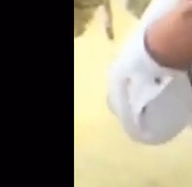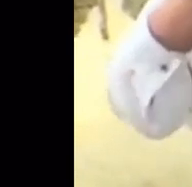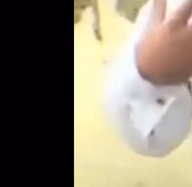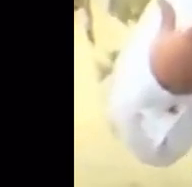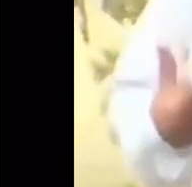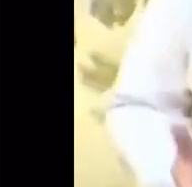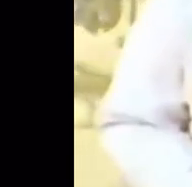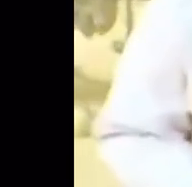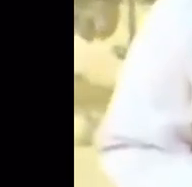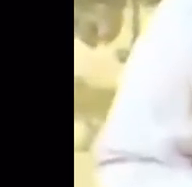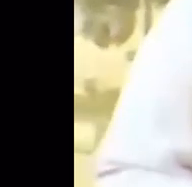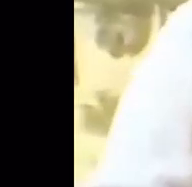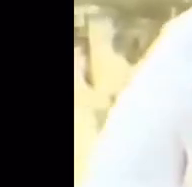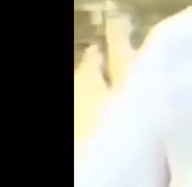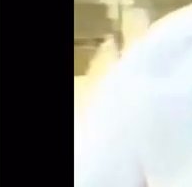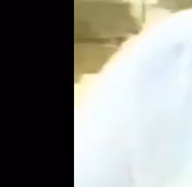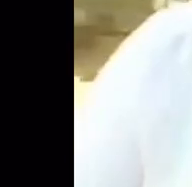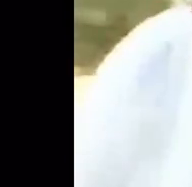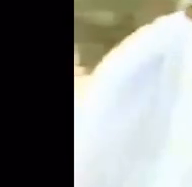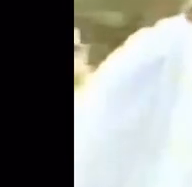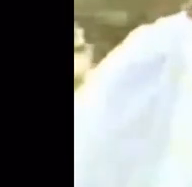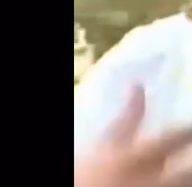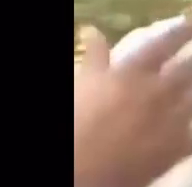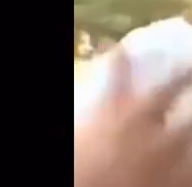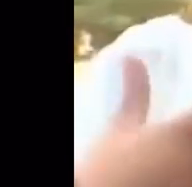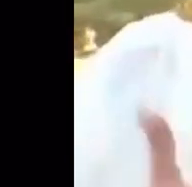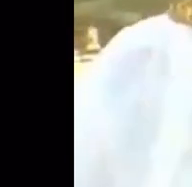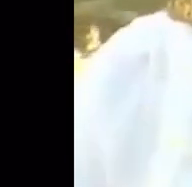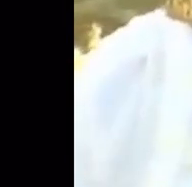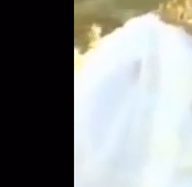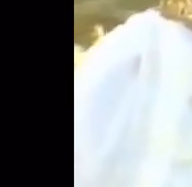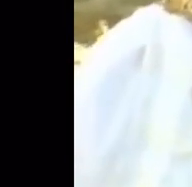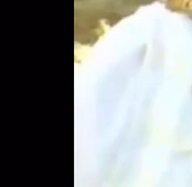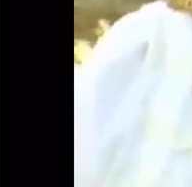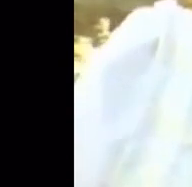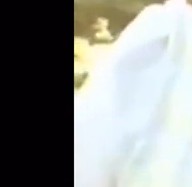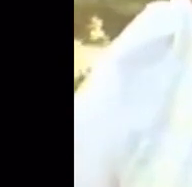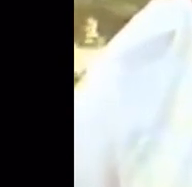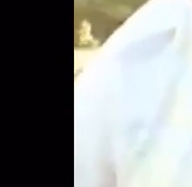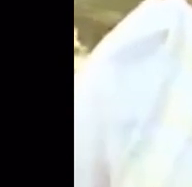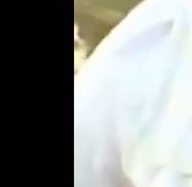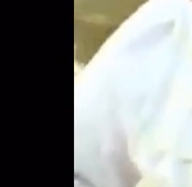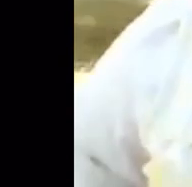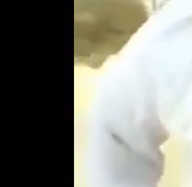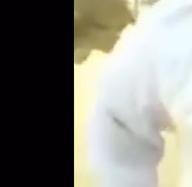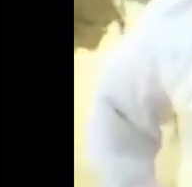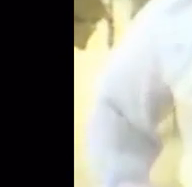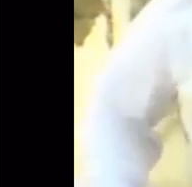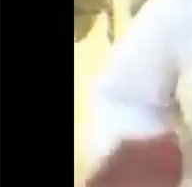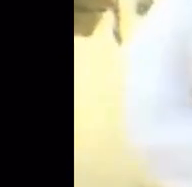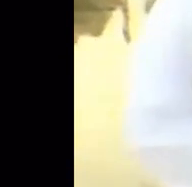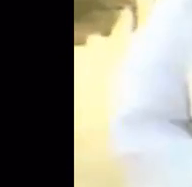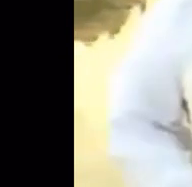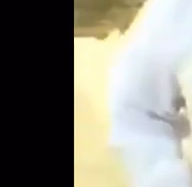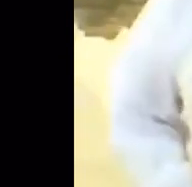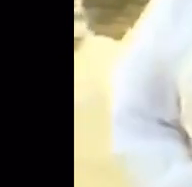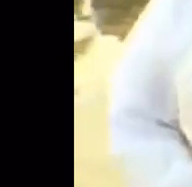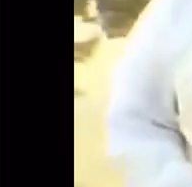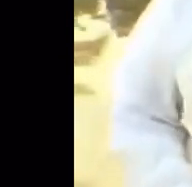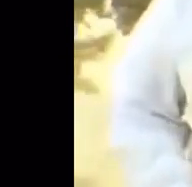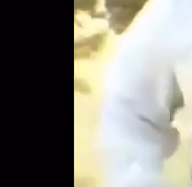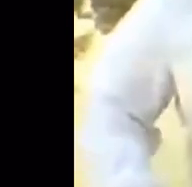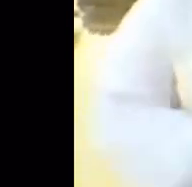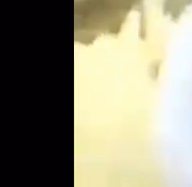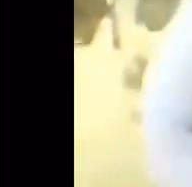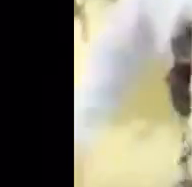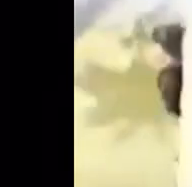muito, muito passo, passo. Mas a gente fica só na marcação, porque o espetáculo é a dama numa quadrilha. A gente não faz nada. Faz só marcar. Então